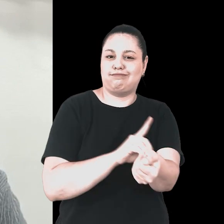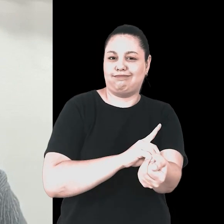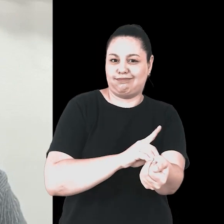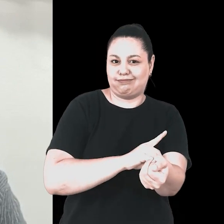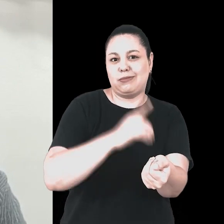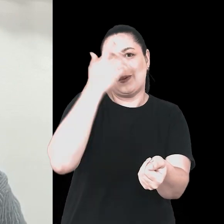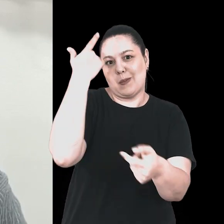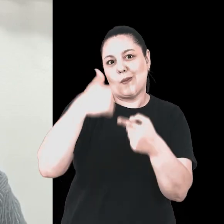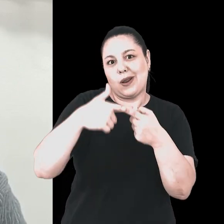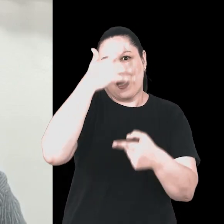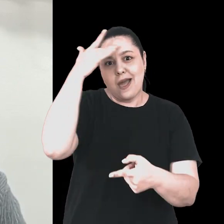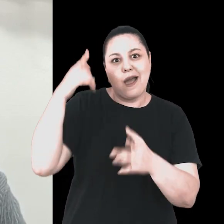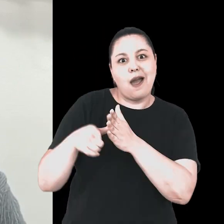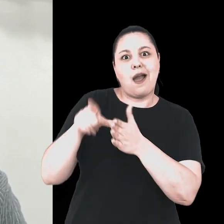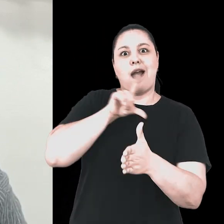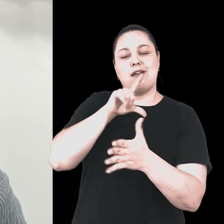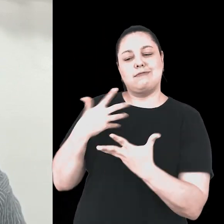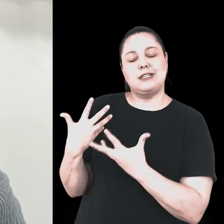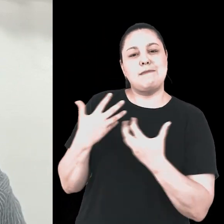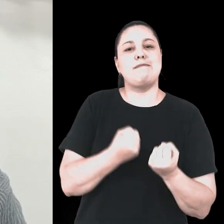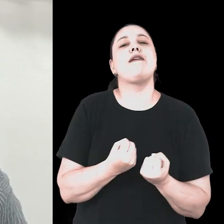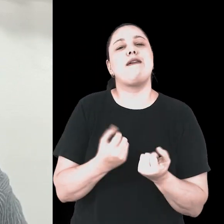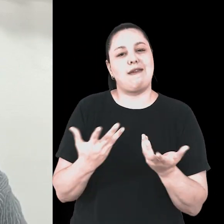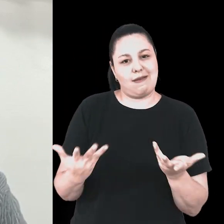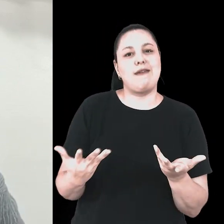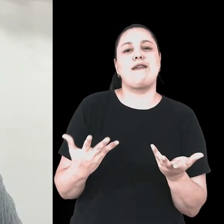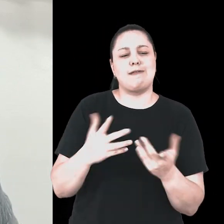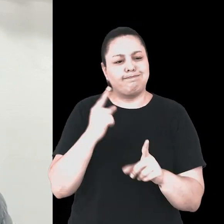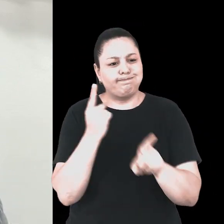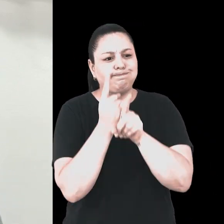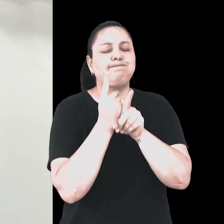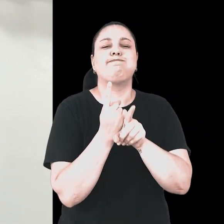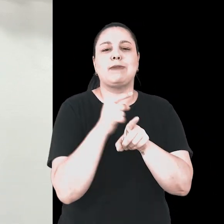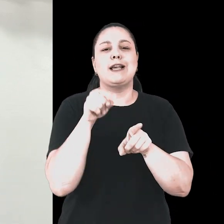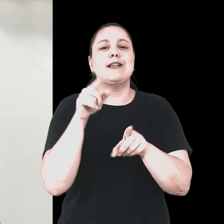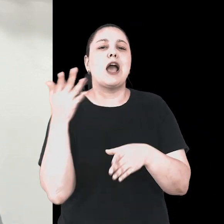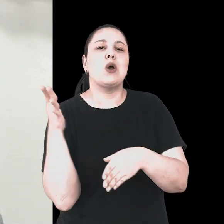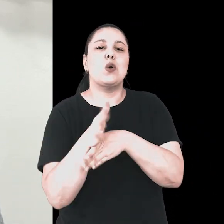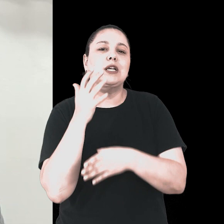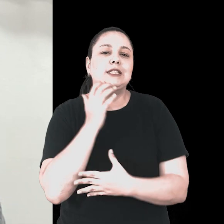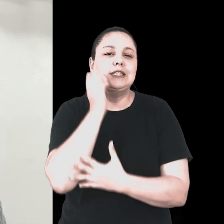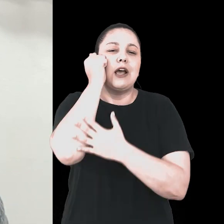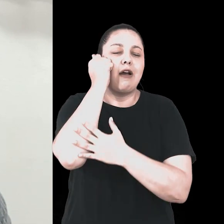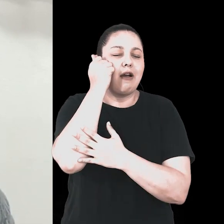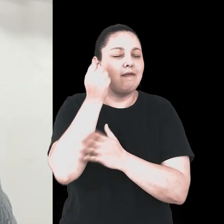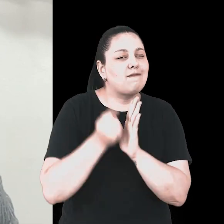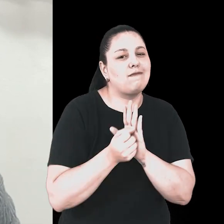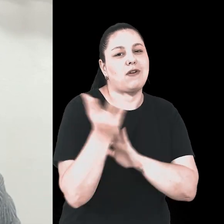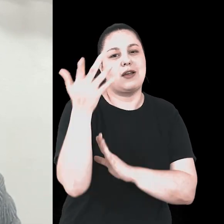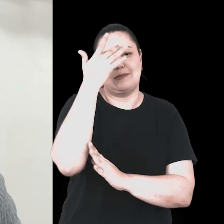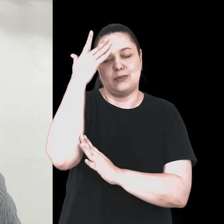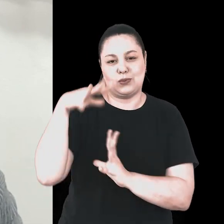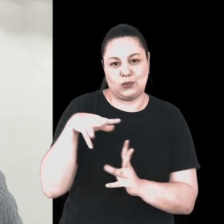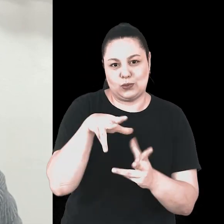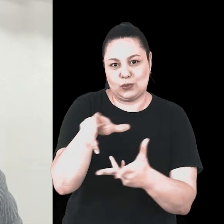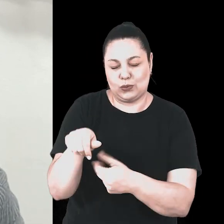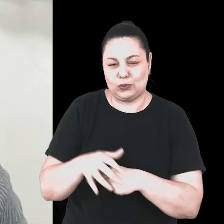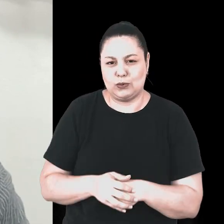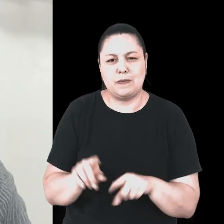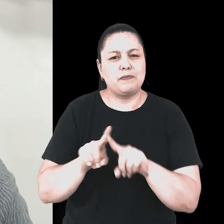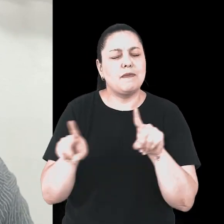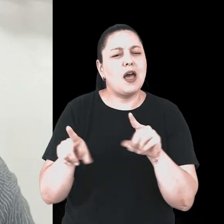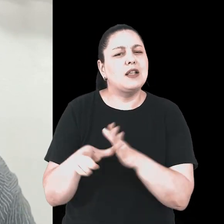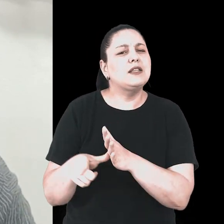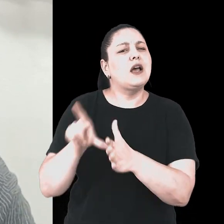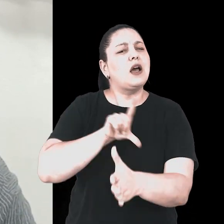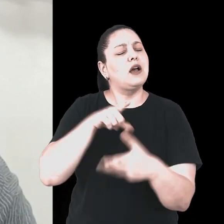quem recebia o diagnóstico dessa doença, salvando milhões de pessoas em todo o mundo. Mas antes de desbravarmos esse achado científico,